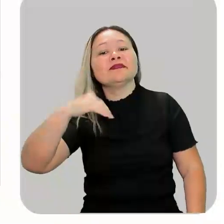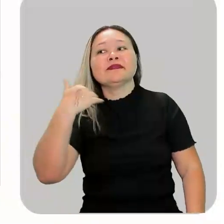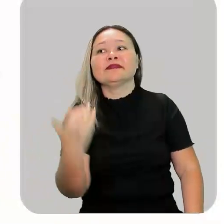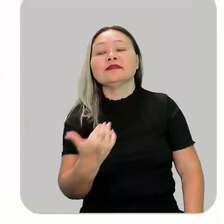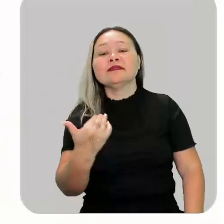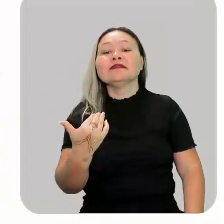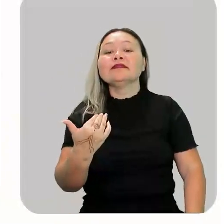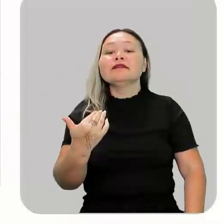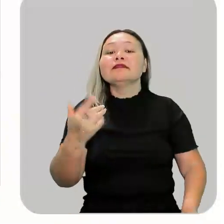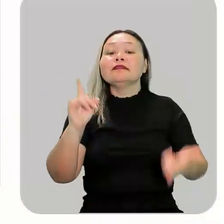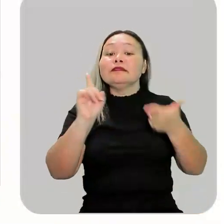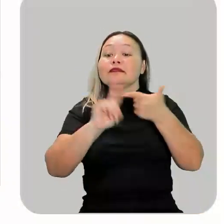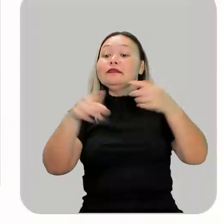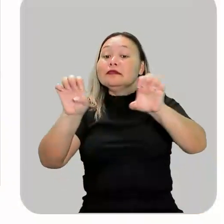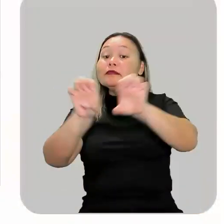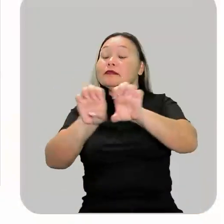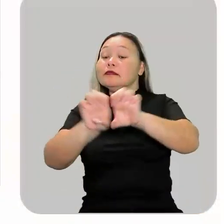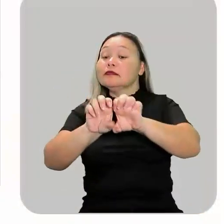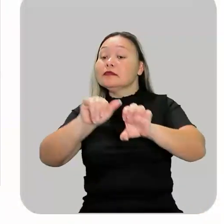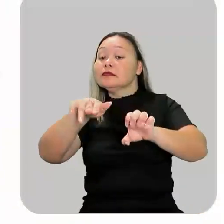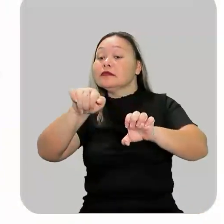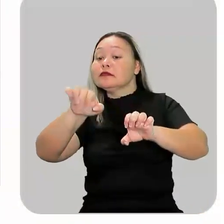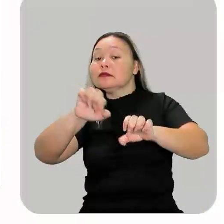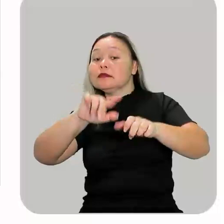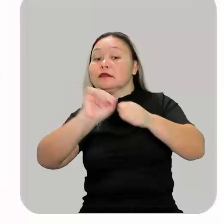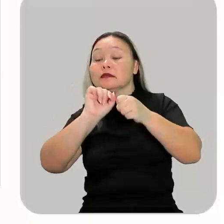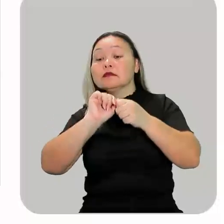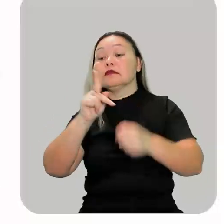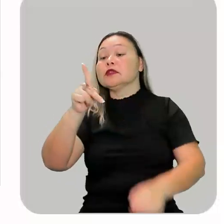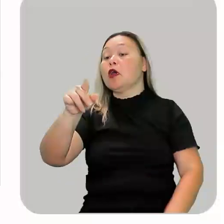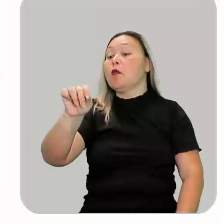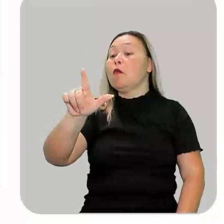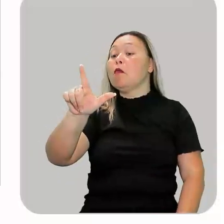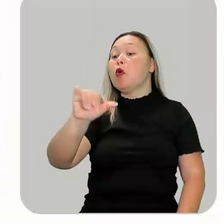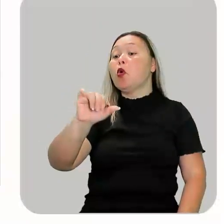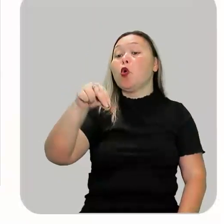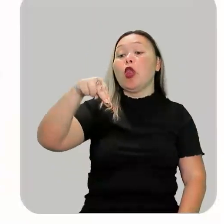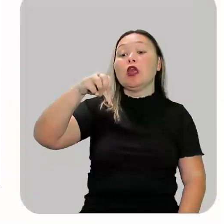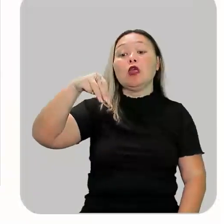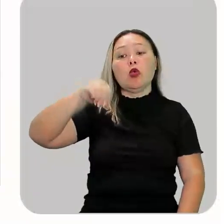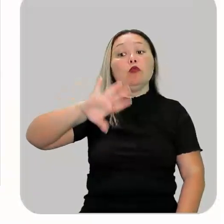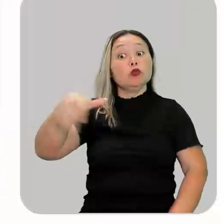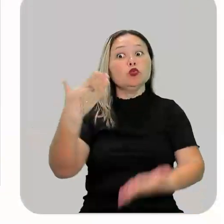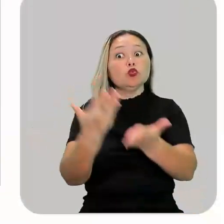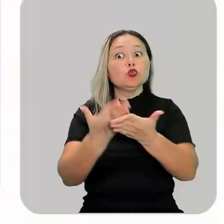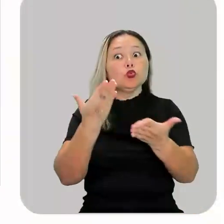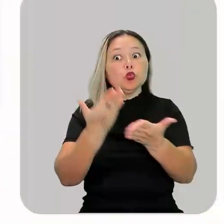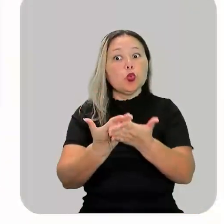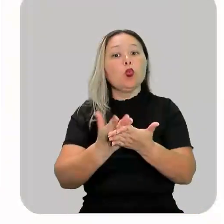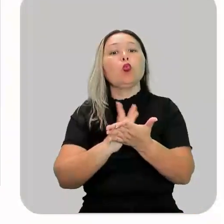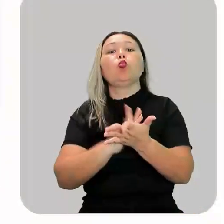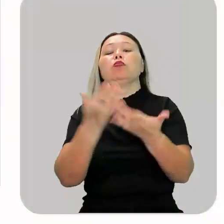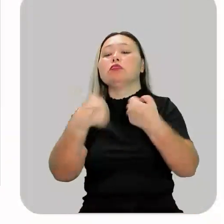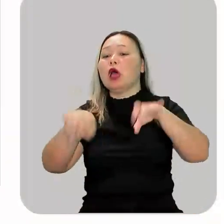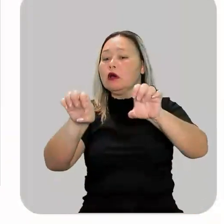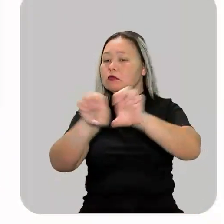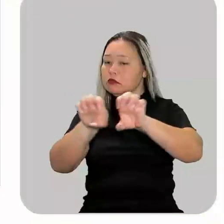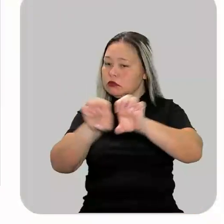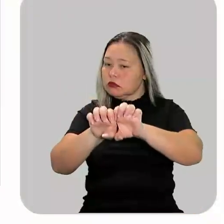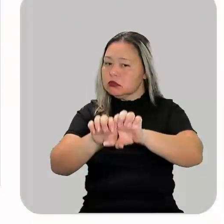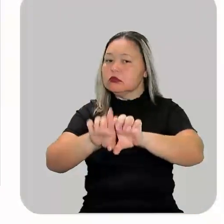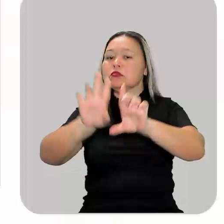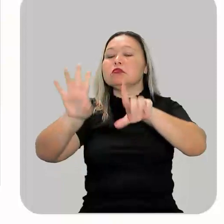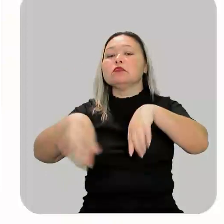nós temos equações, inequações e polinômios. Estudamos, não foi? Equações algébricas